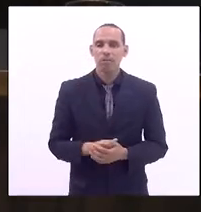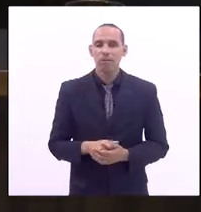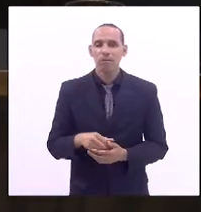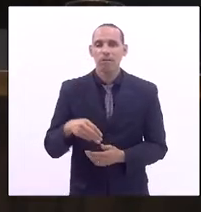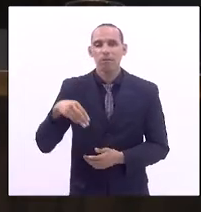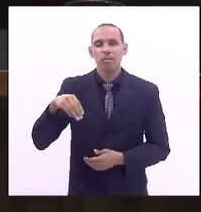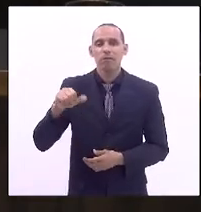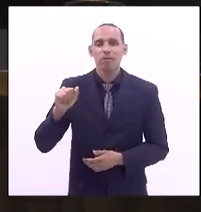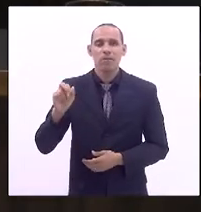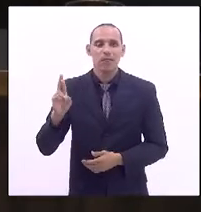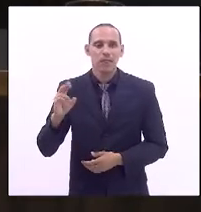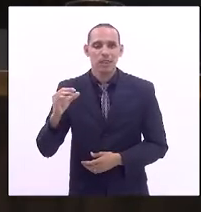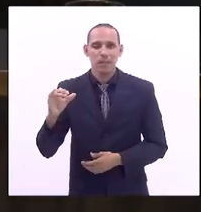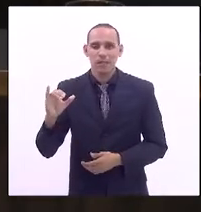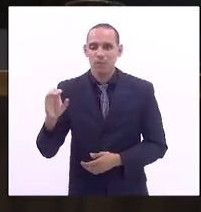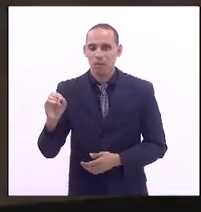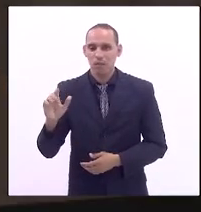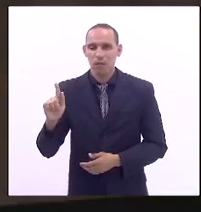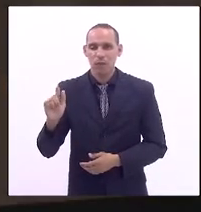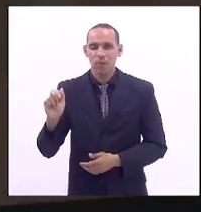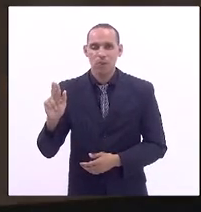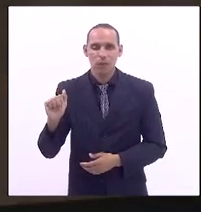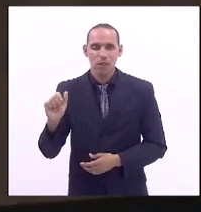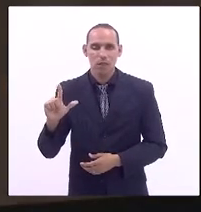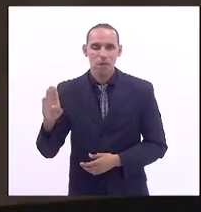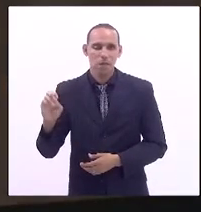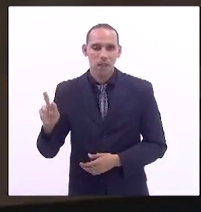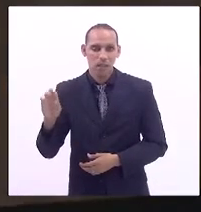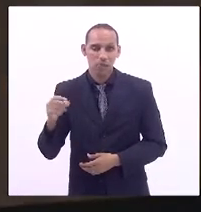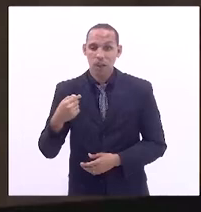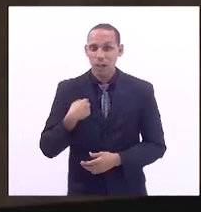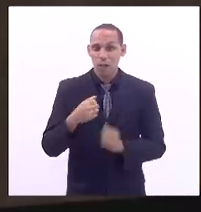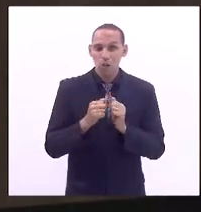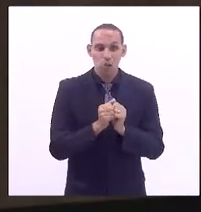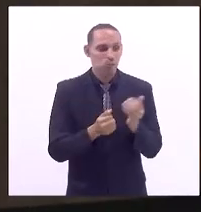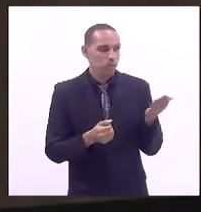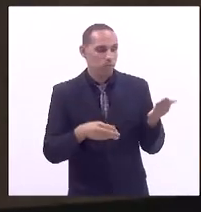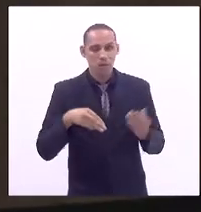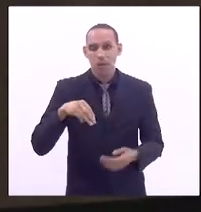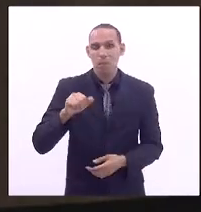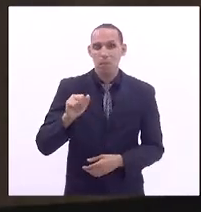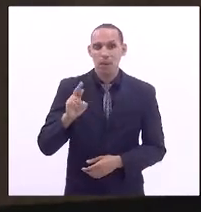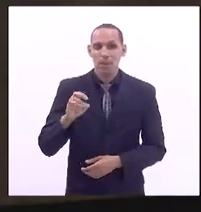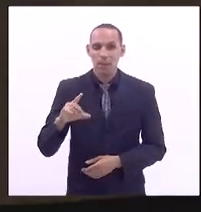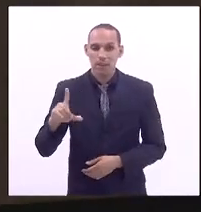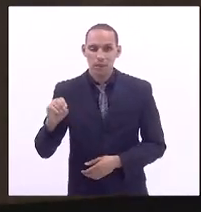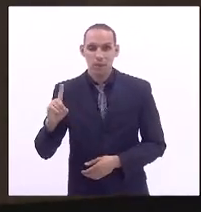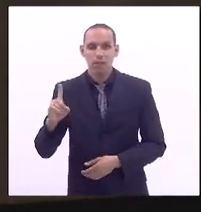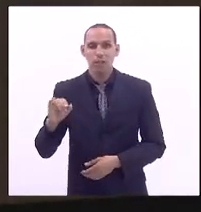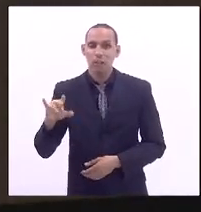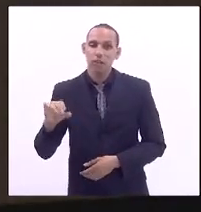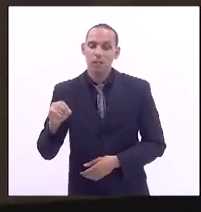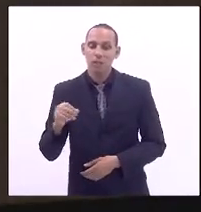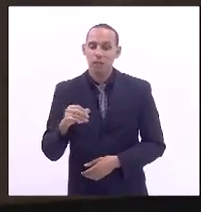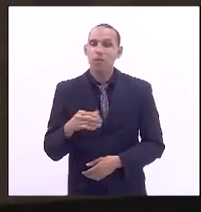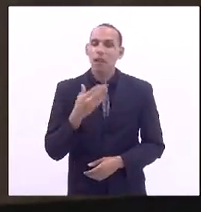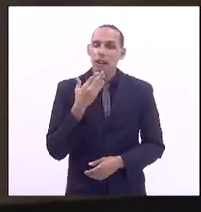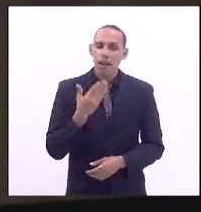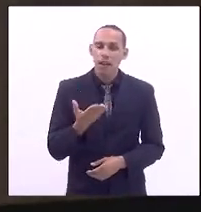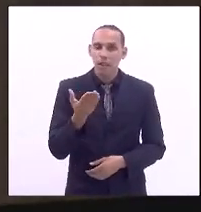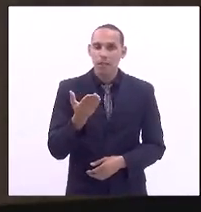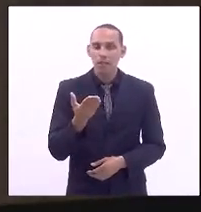Márcio Gualberto eu Deputado Marcelo Dino gostaríamos de recorrer a vossa excelência